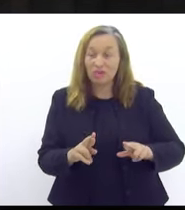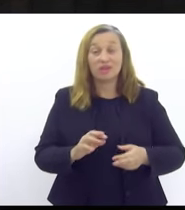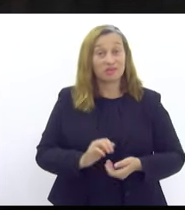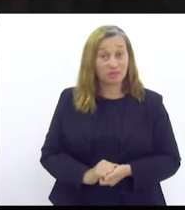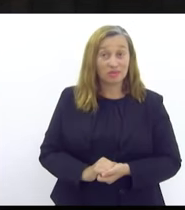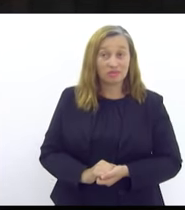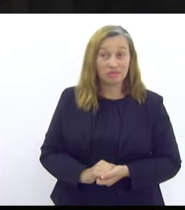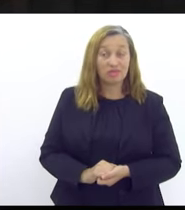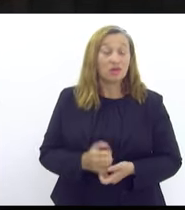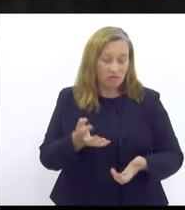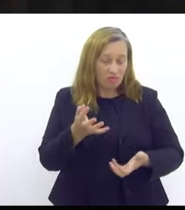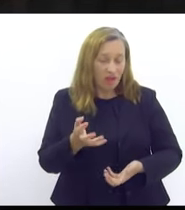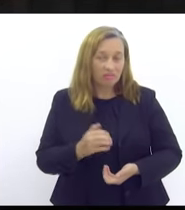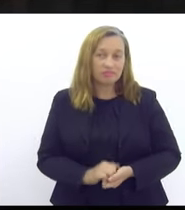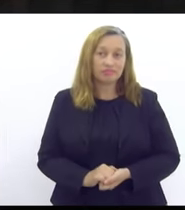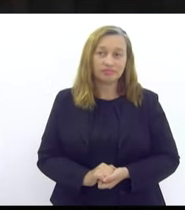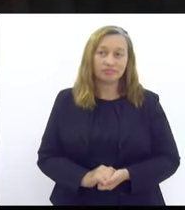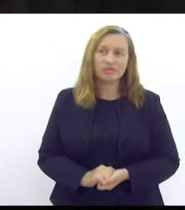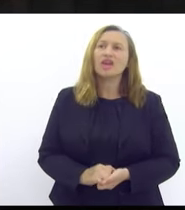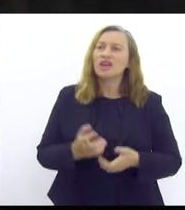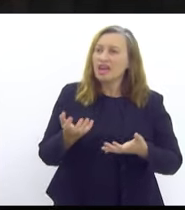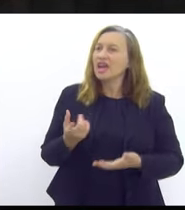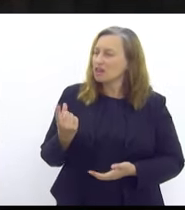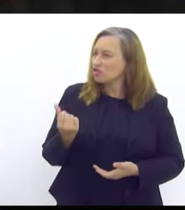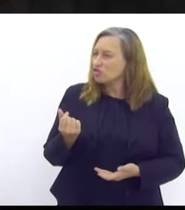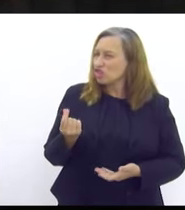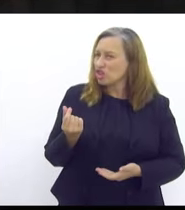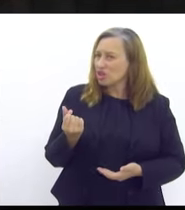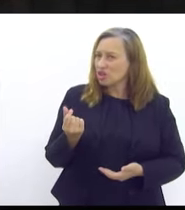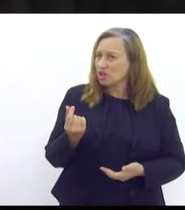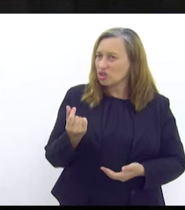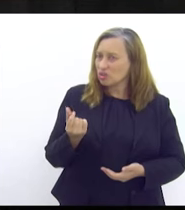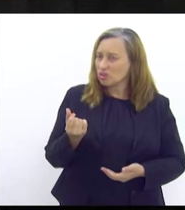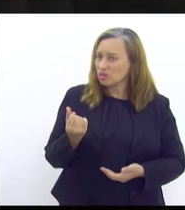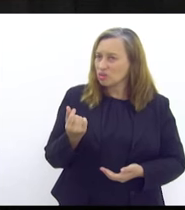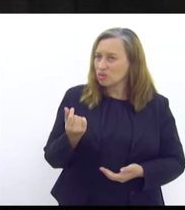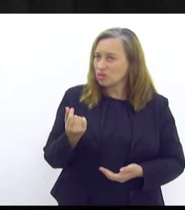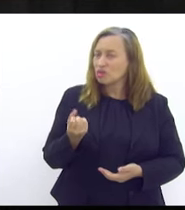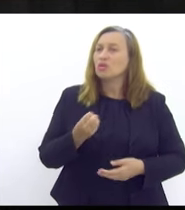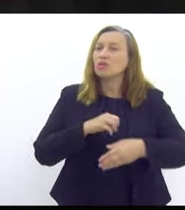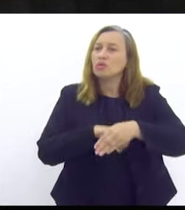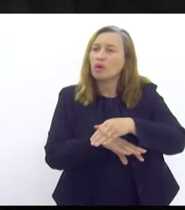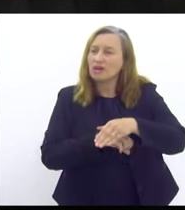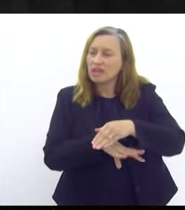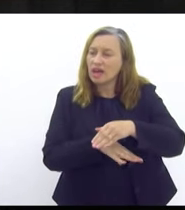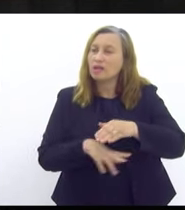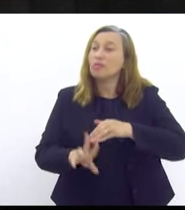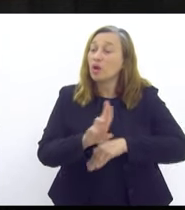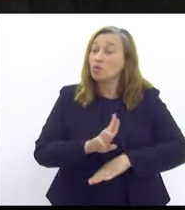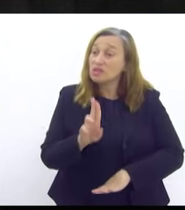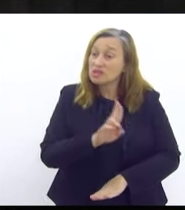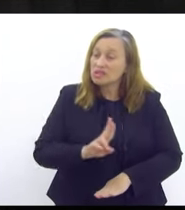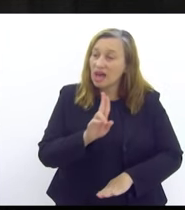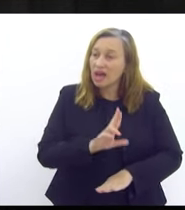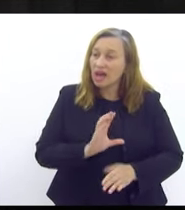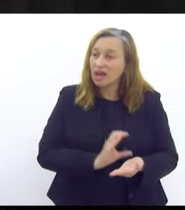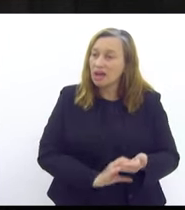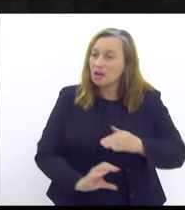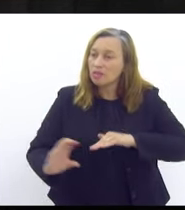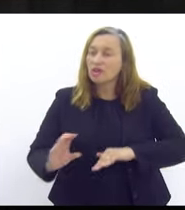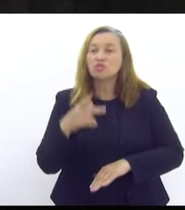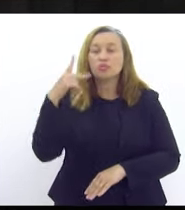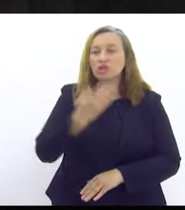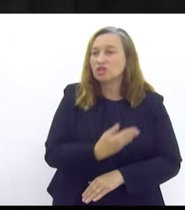erário. É isso que eu quero. E quero dinheiro no caixa para as políticas públicas tão necessárias para a